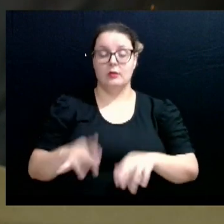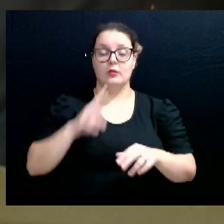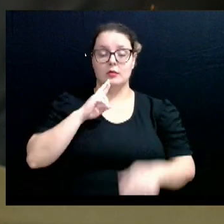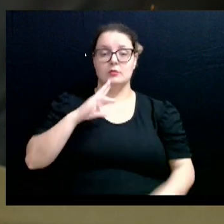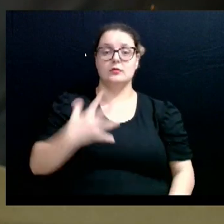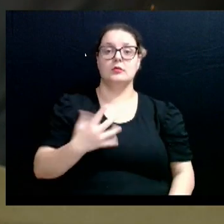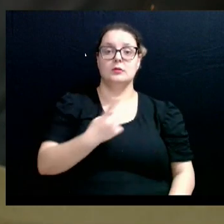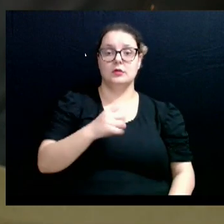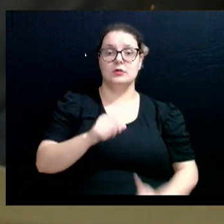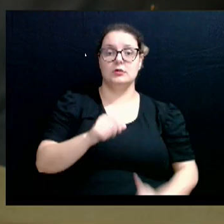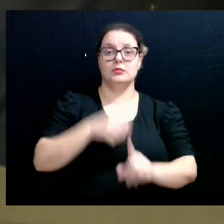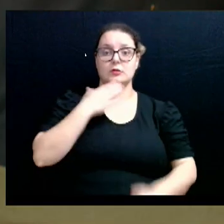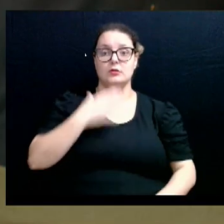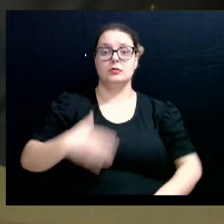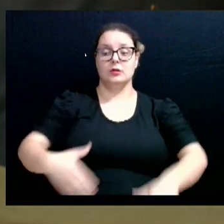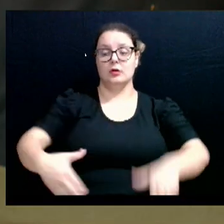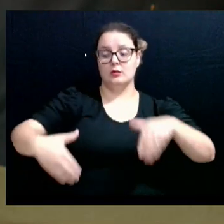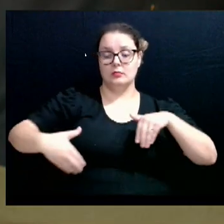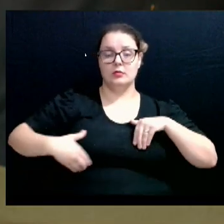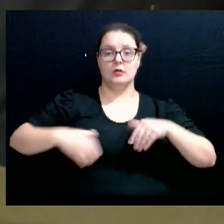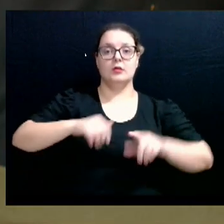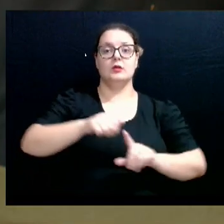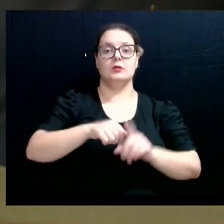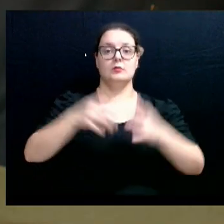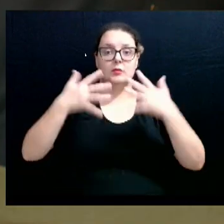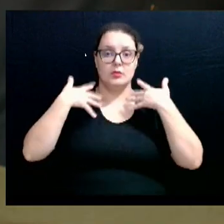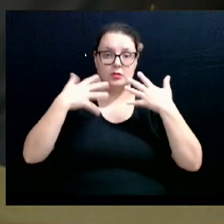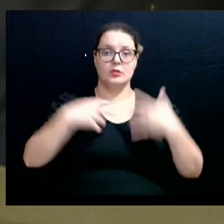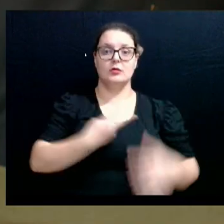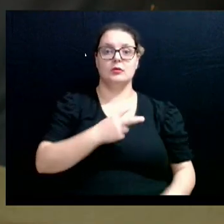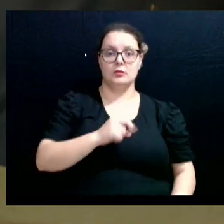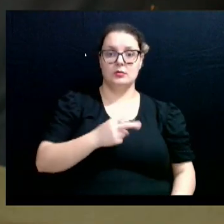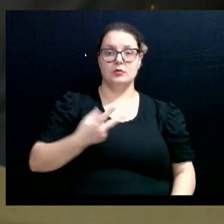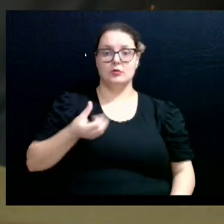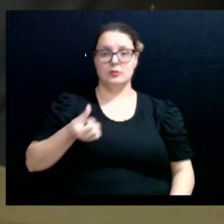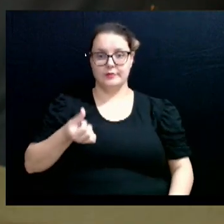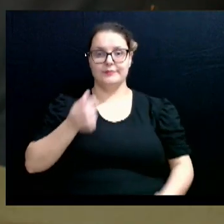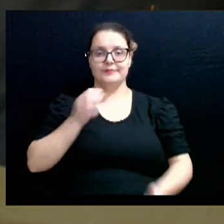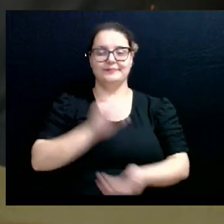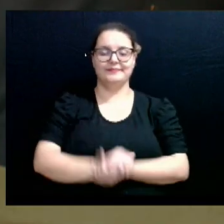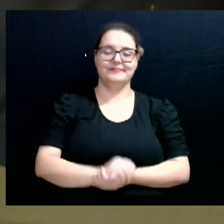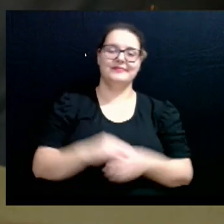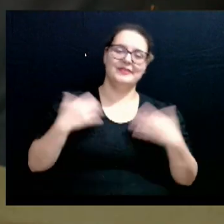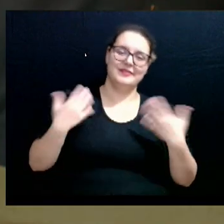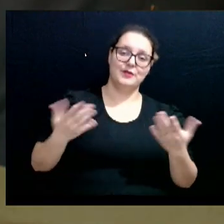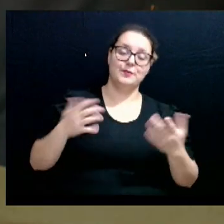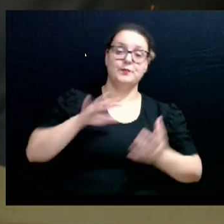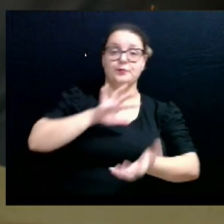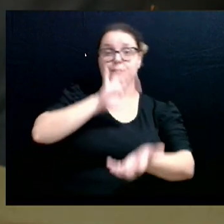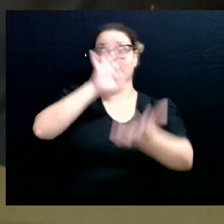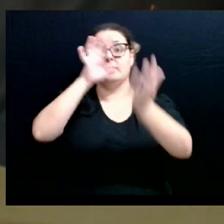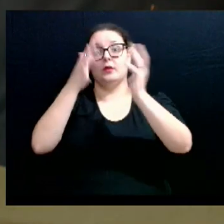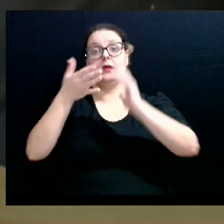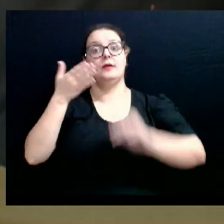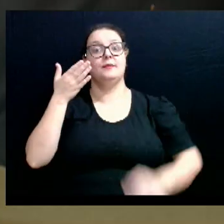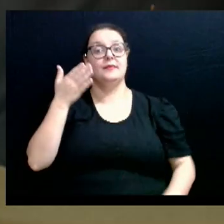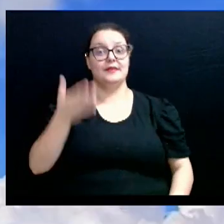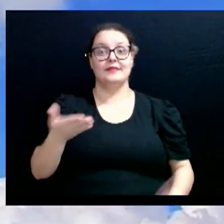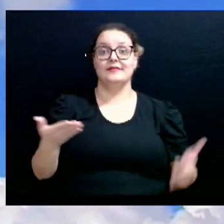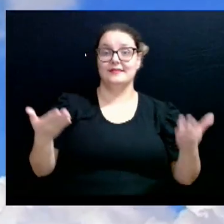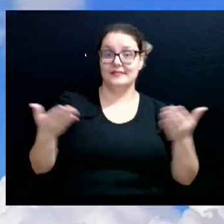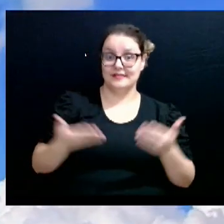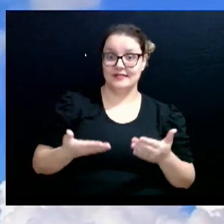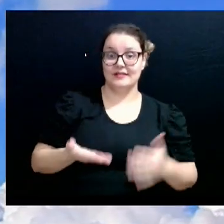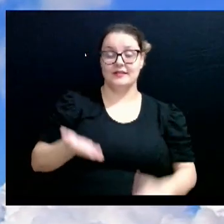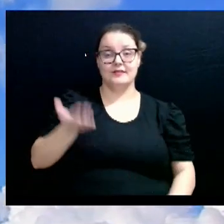tomarão posse em janeiro de 2026. Muito bem, previsão do tempo para você agora. Vamos saber como é que fica o